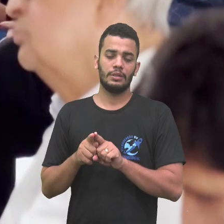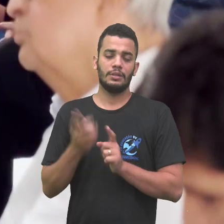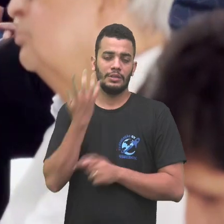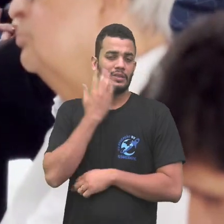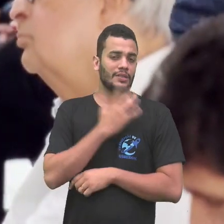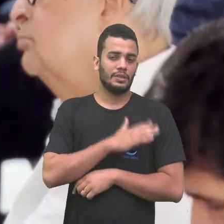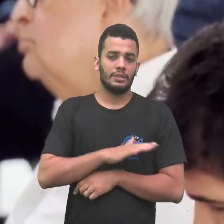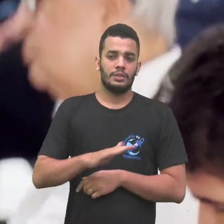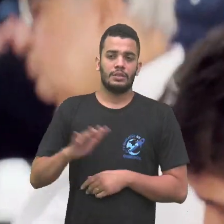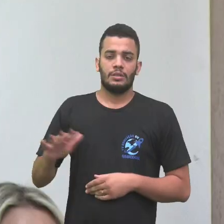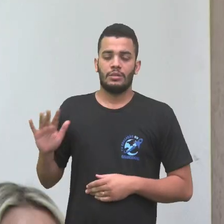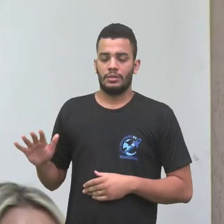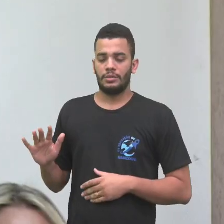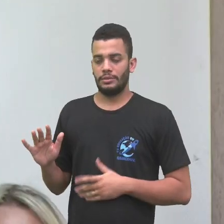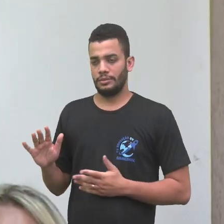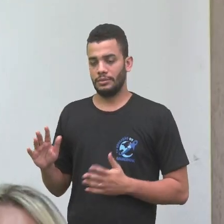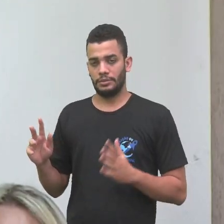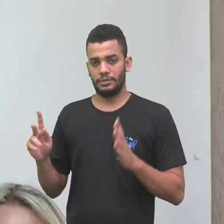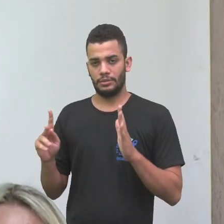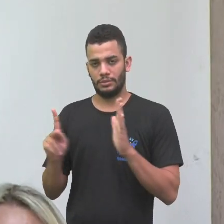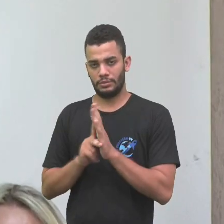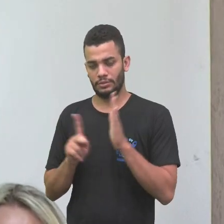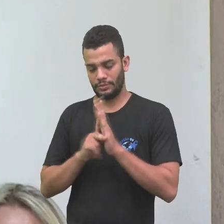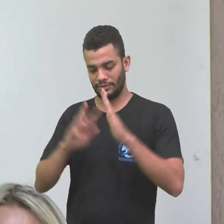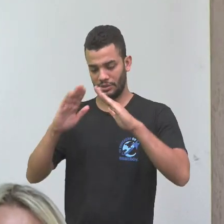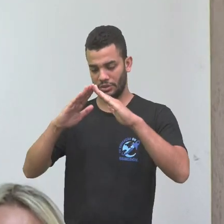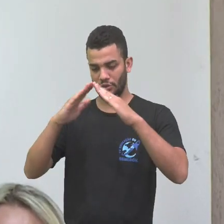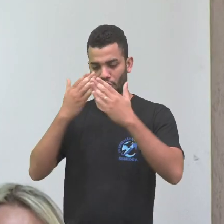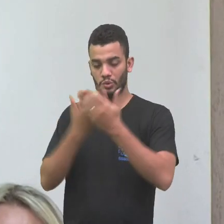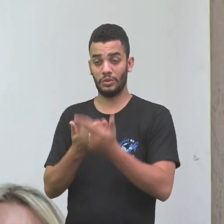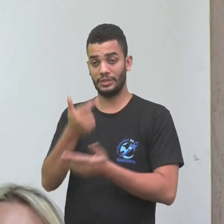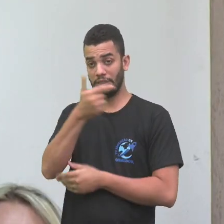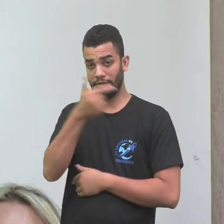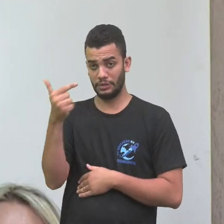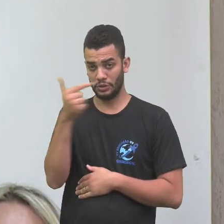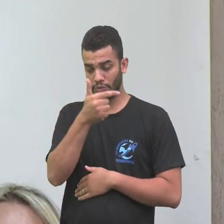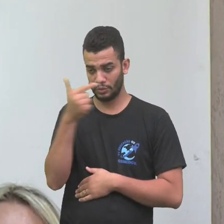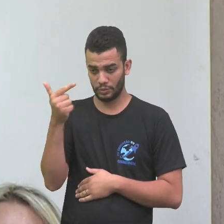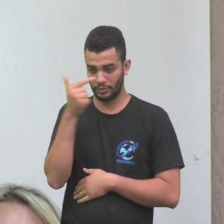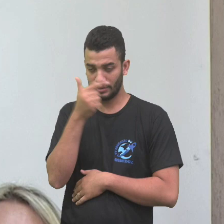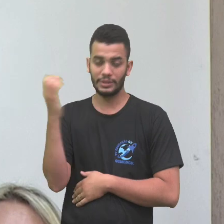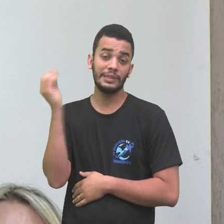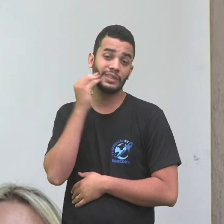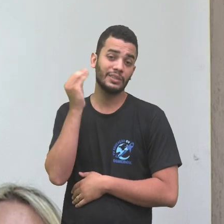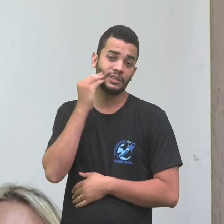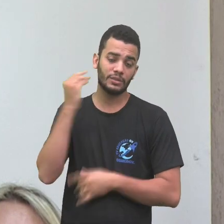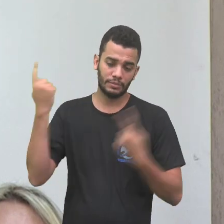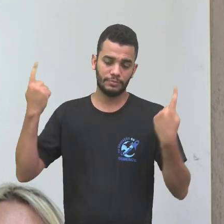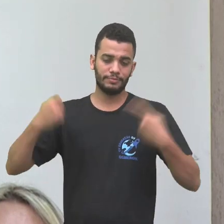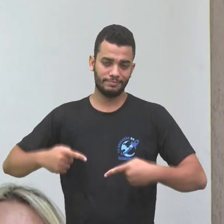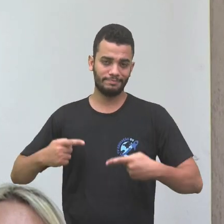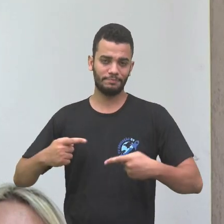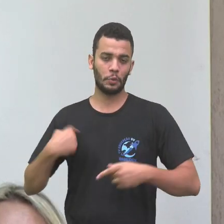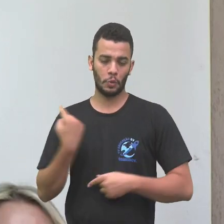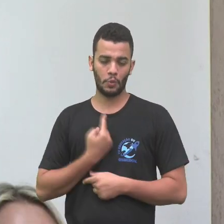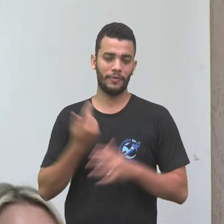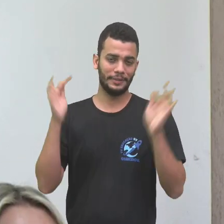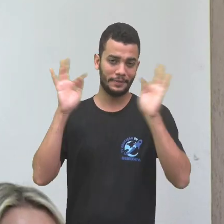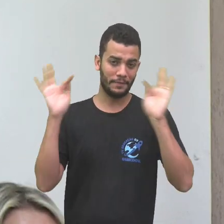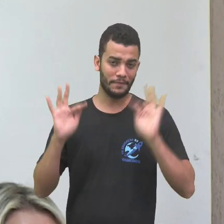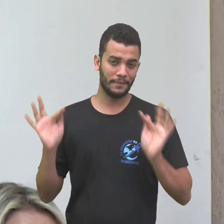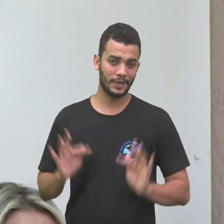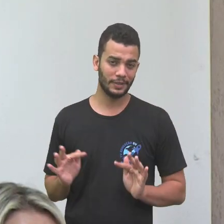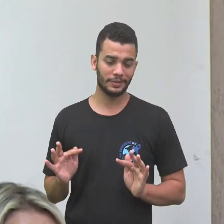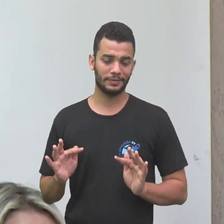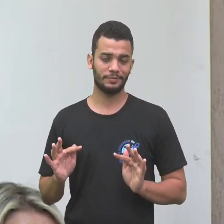as 22 escolas, é isso, Wallace? São 22, né? Isso nos enche de orgulho e é isso